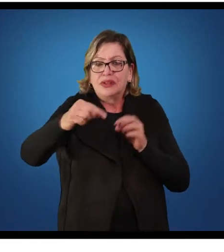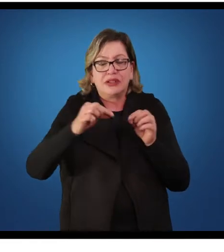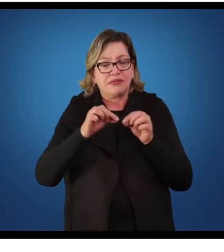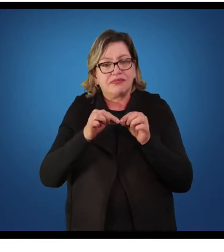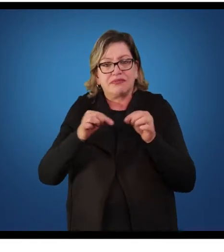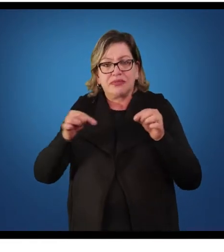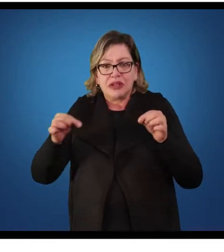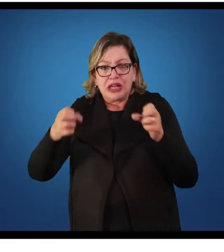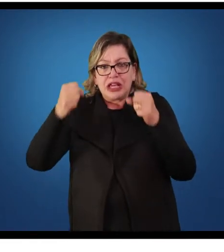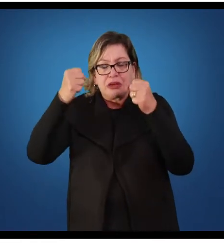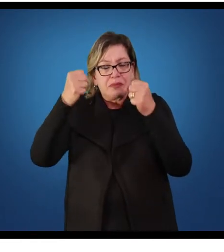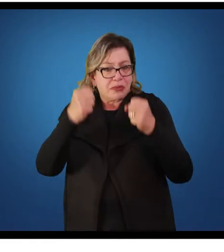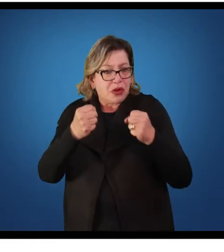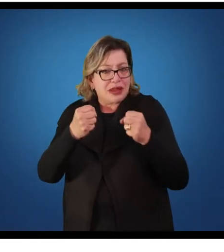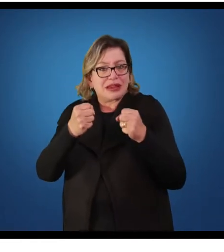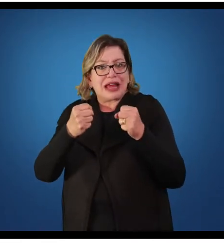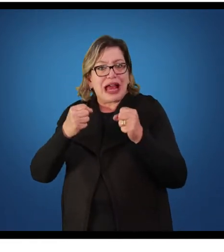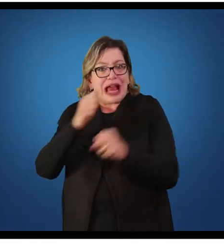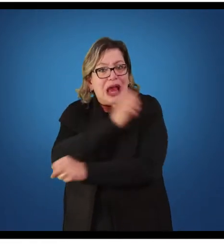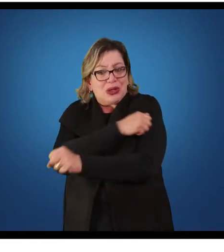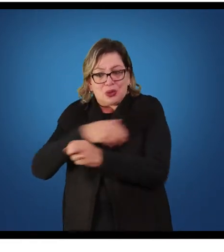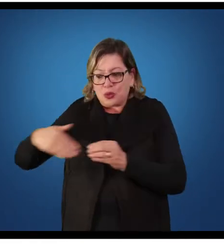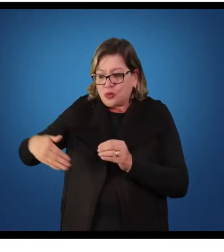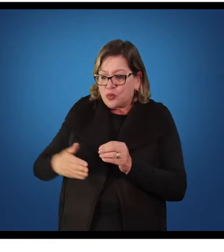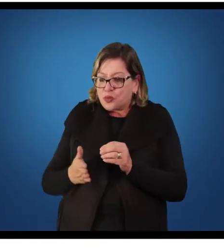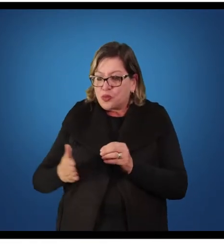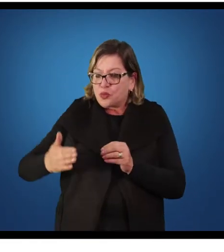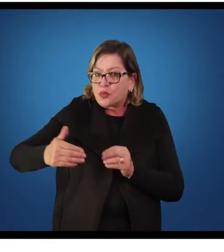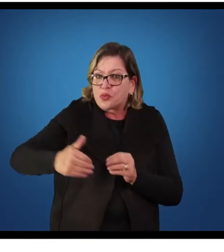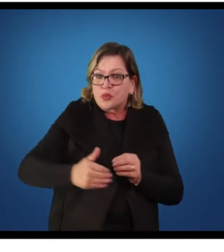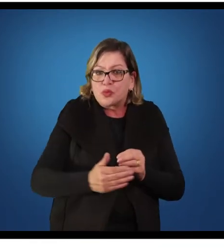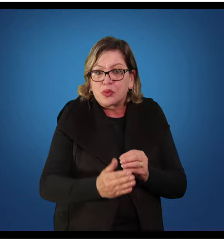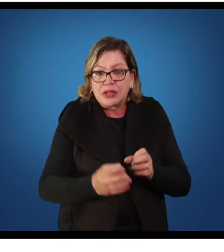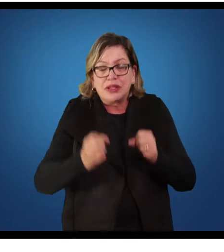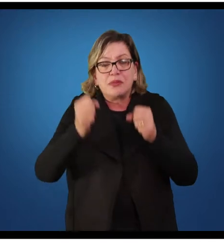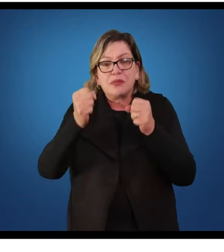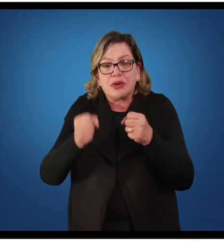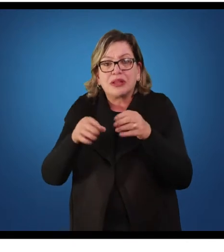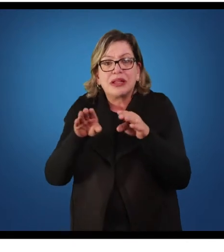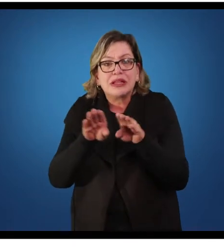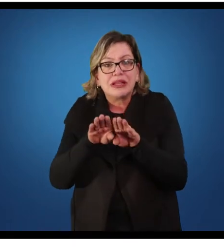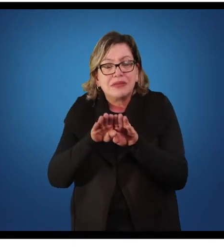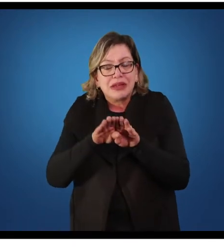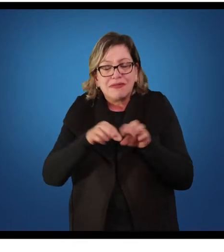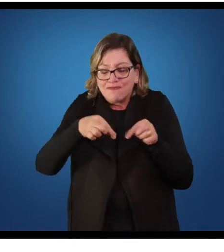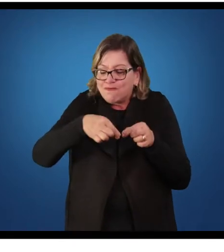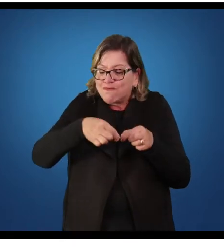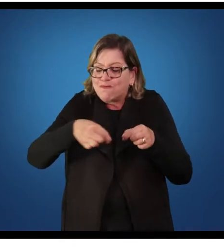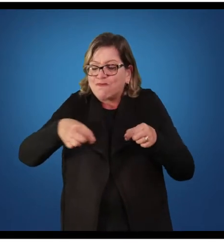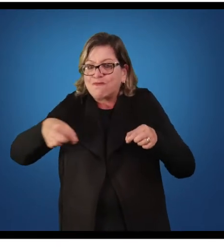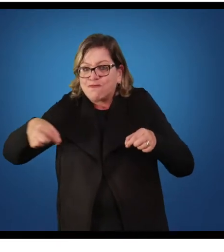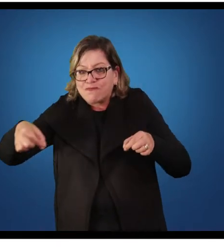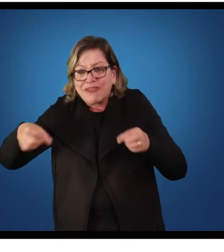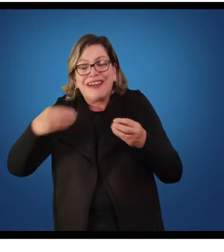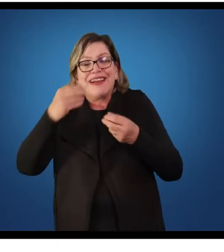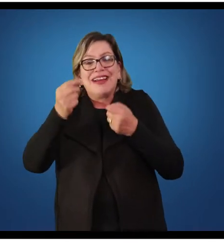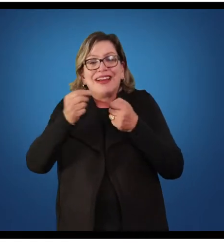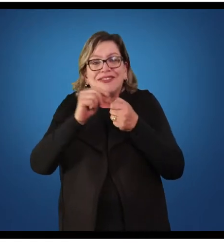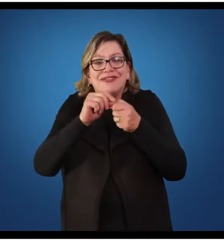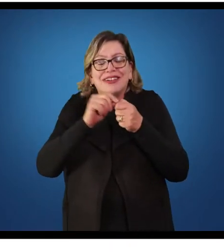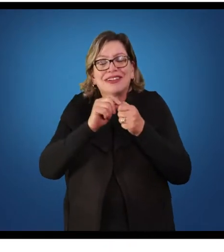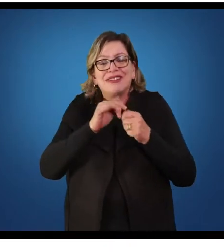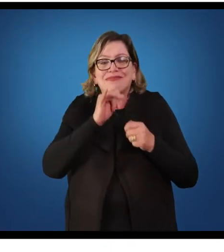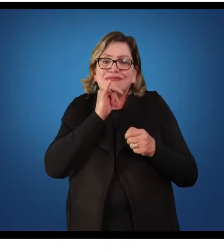mesmo que possibilita o aluno a passar entre eles, né? E pode até fazer uma demarcação, né? Ali,